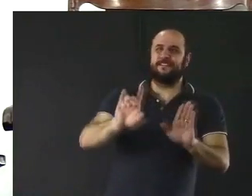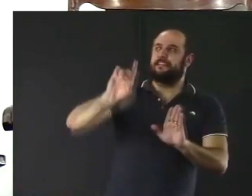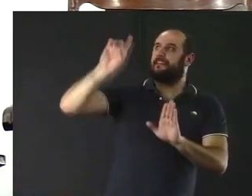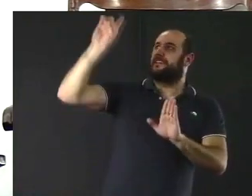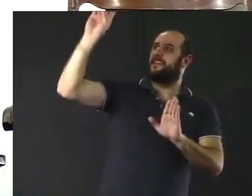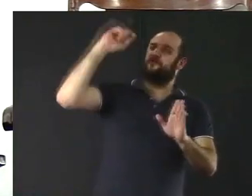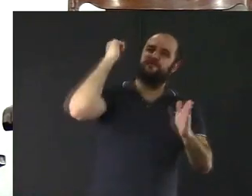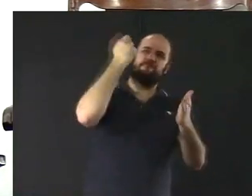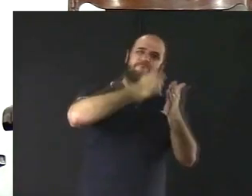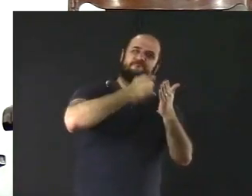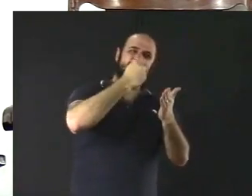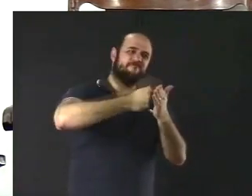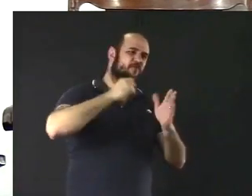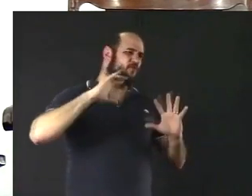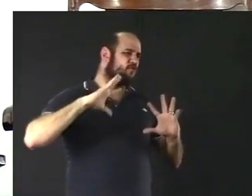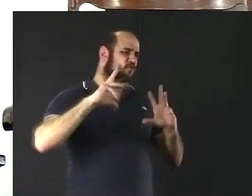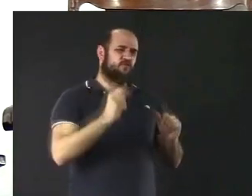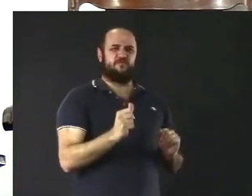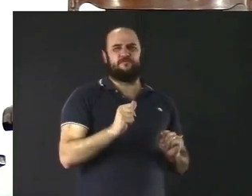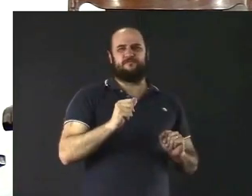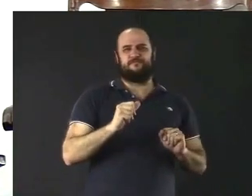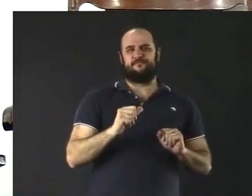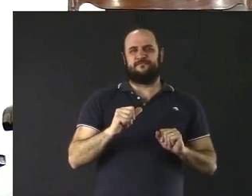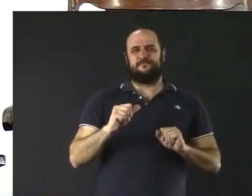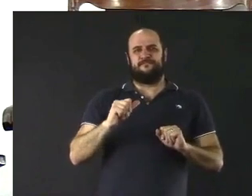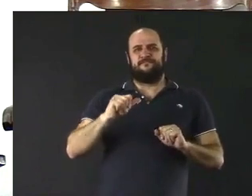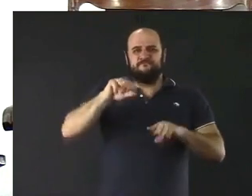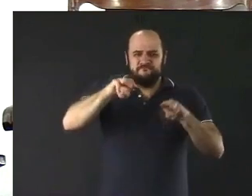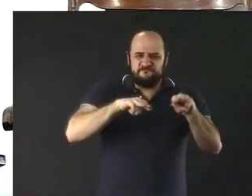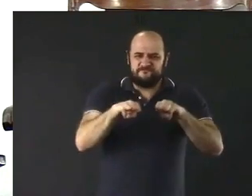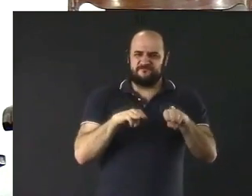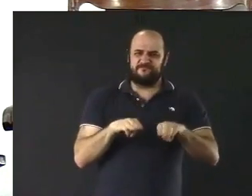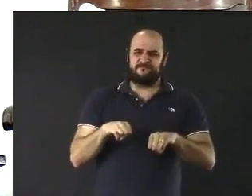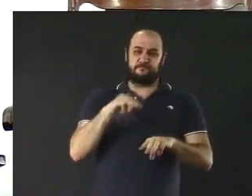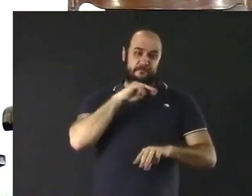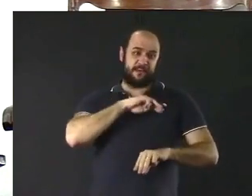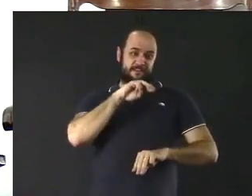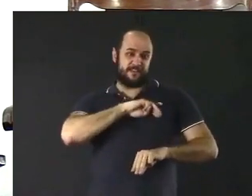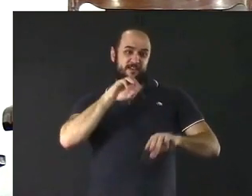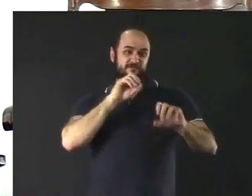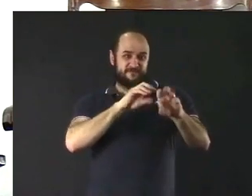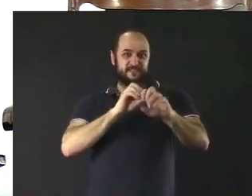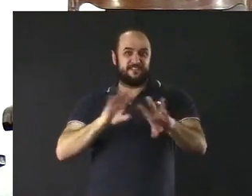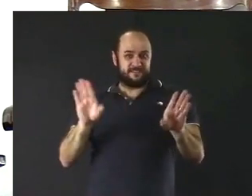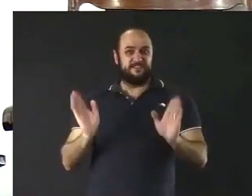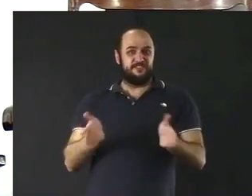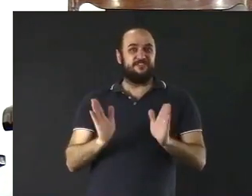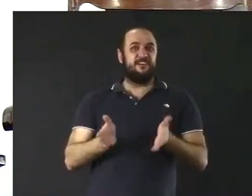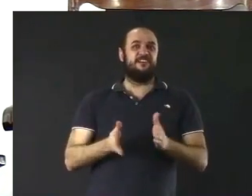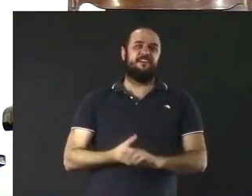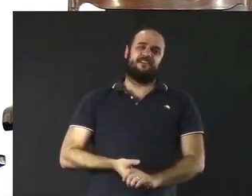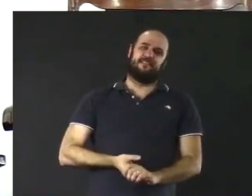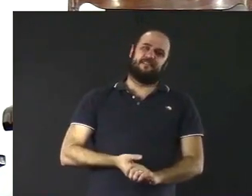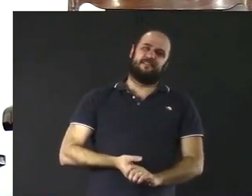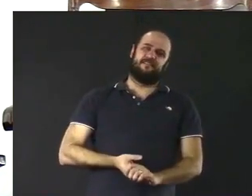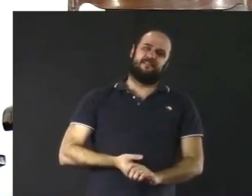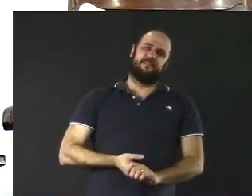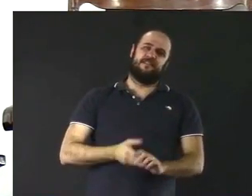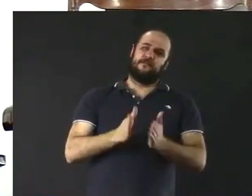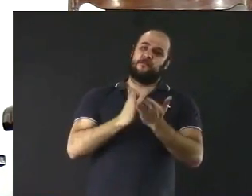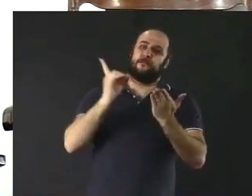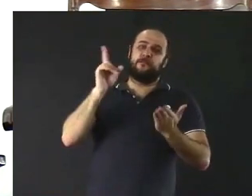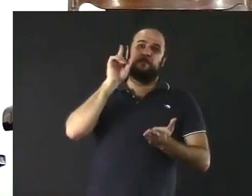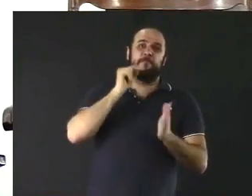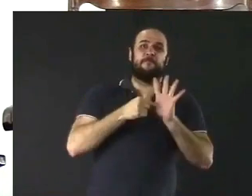de Deus. Mateus 6 nos ensina isso. Nós já pregamos sobre a ansiedade. E a Escritura nos revela que nós